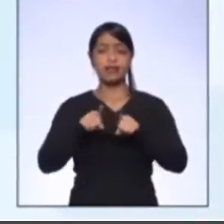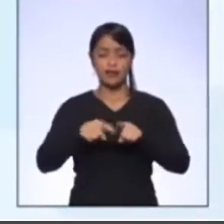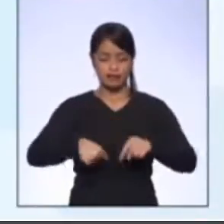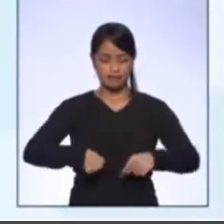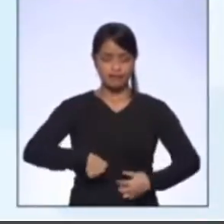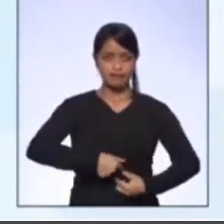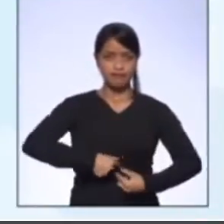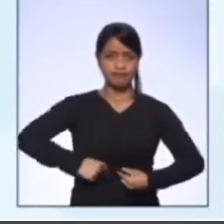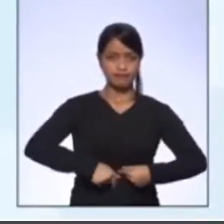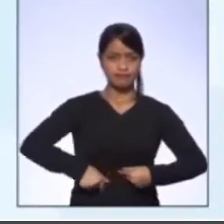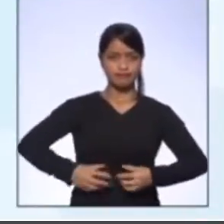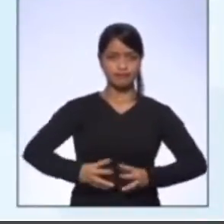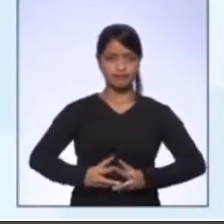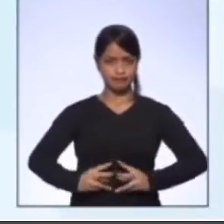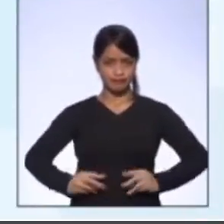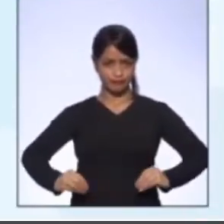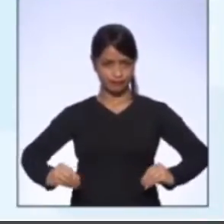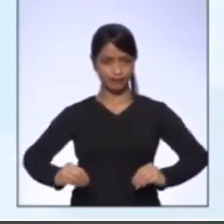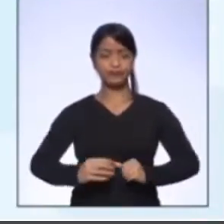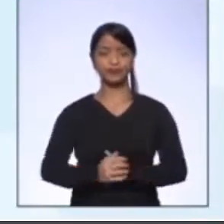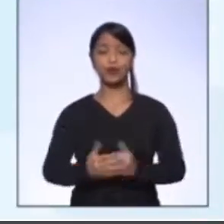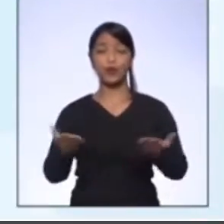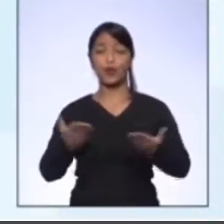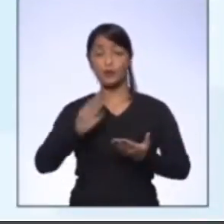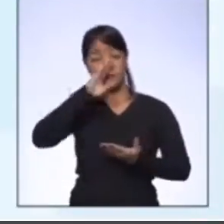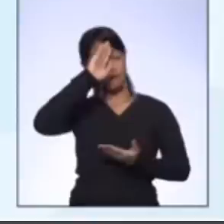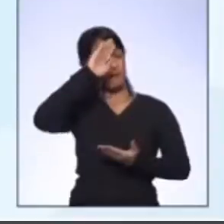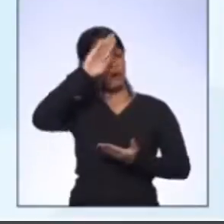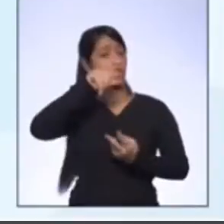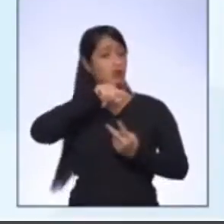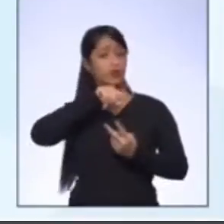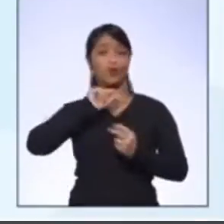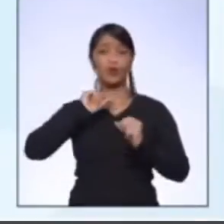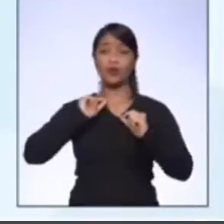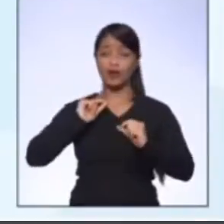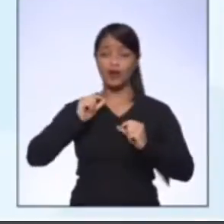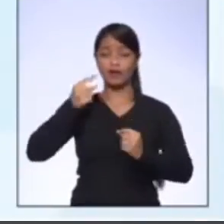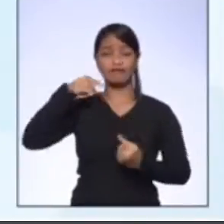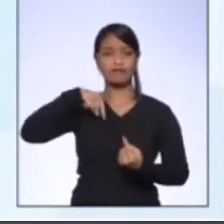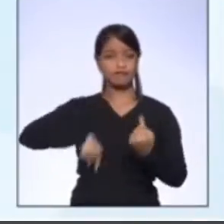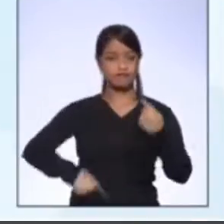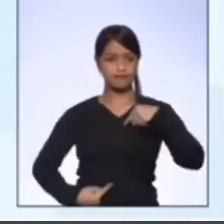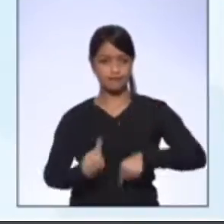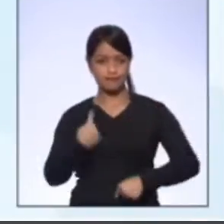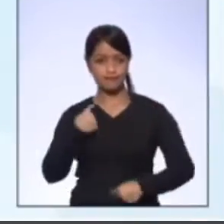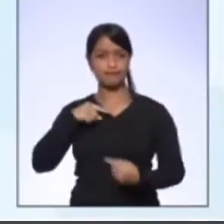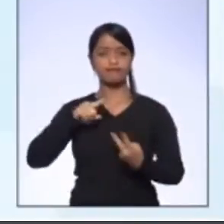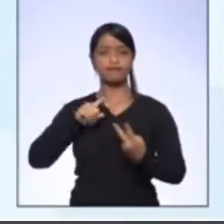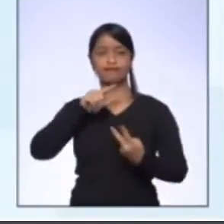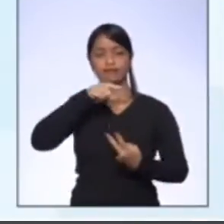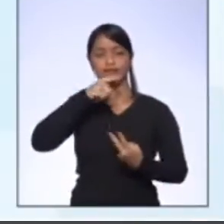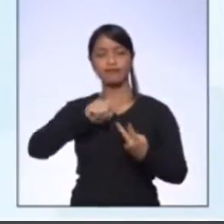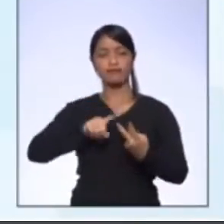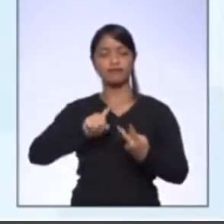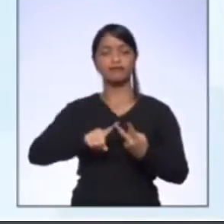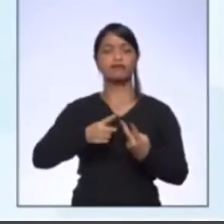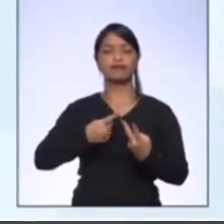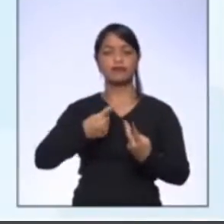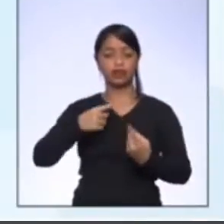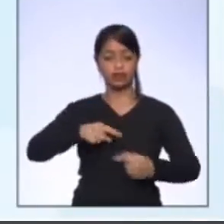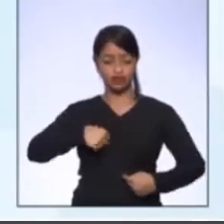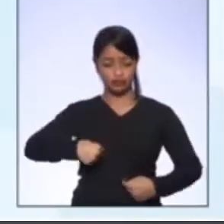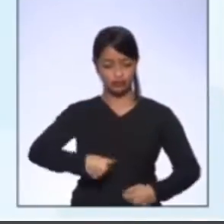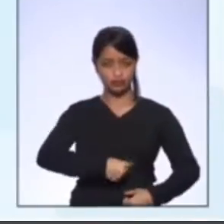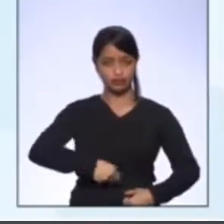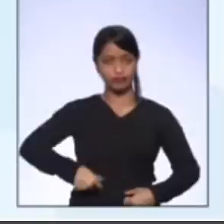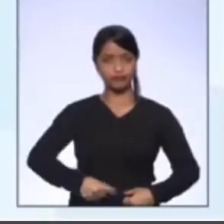nossa maior ênfase nesta aula vai ser respiratório digestório circulatório tá ir na segunda-feira